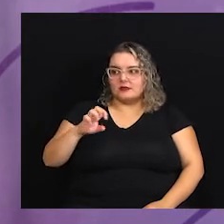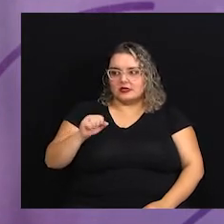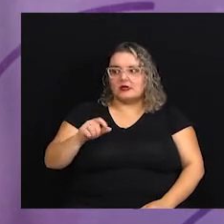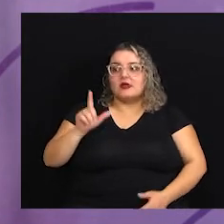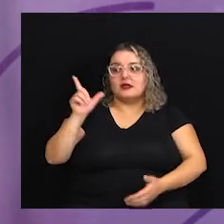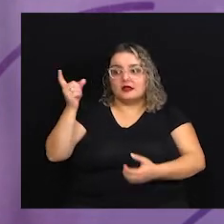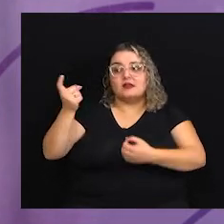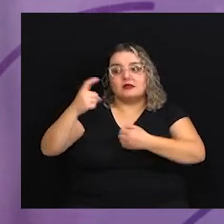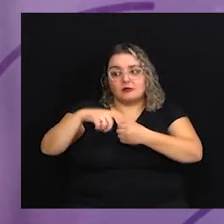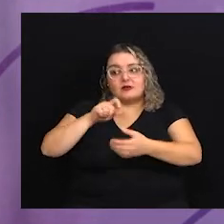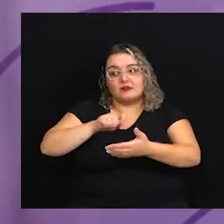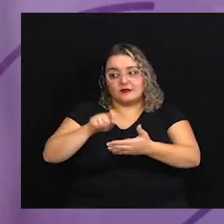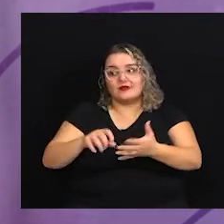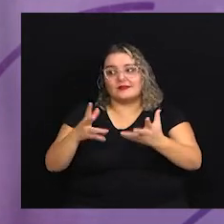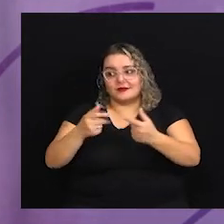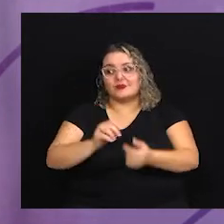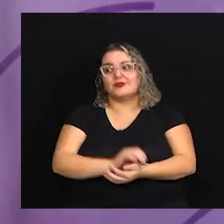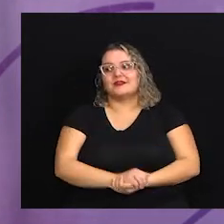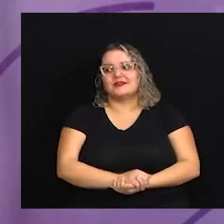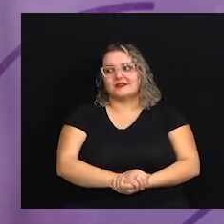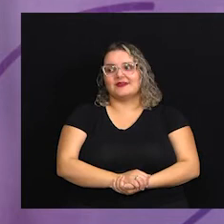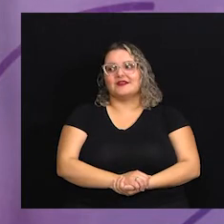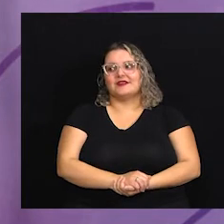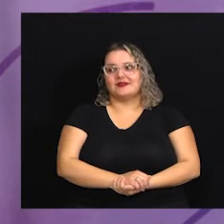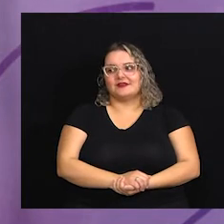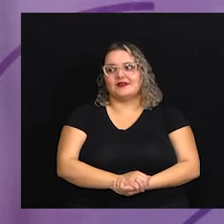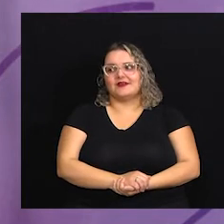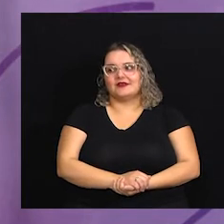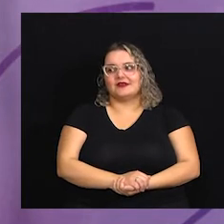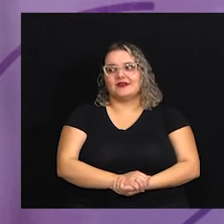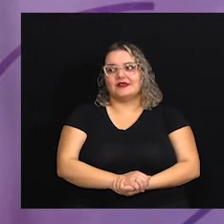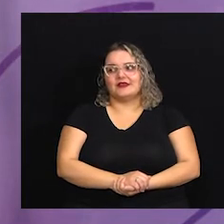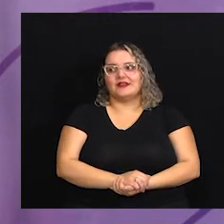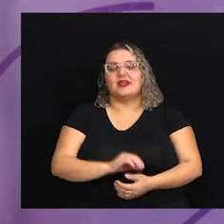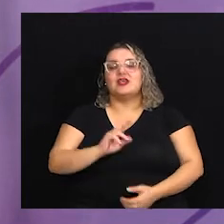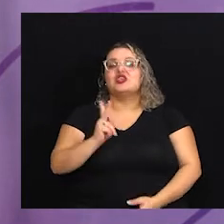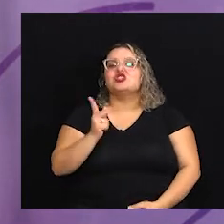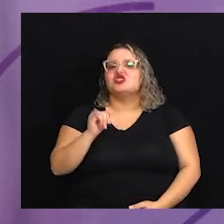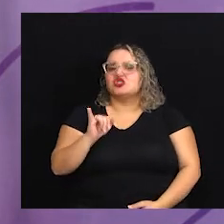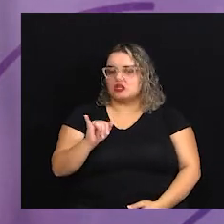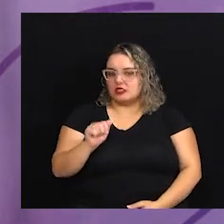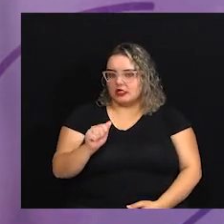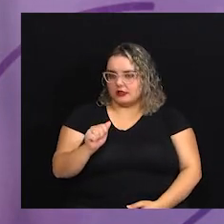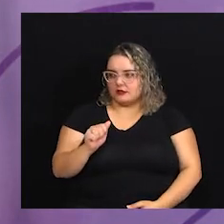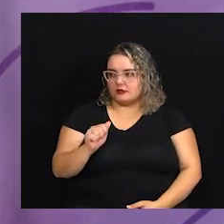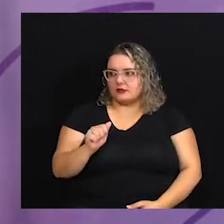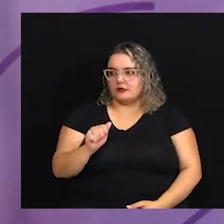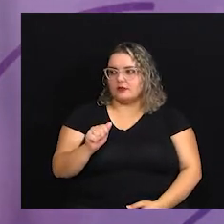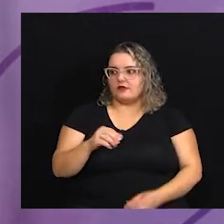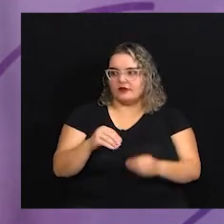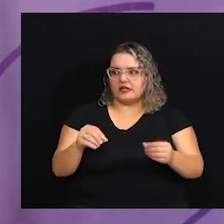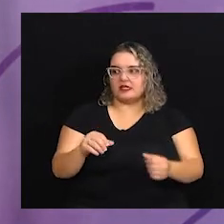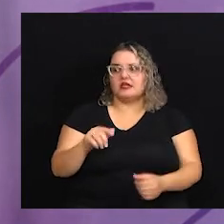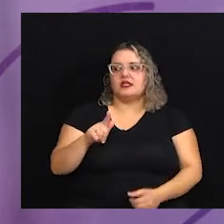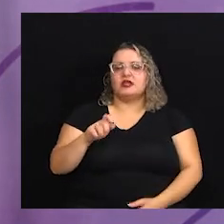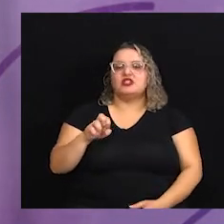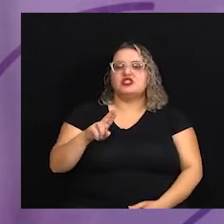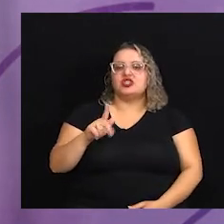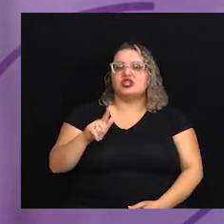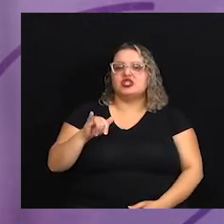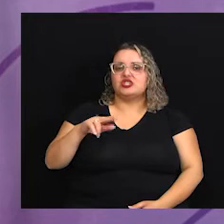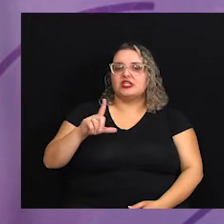também, se você quiser. Depois eu vou voltar aqui e anotar tudo. Qualquer coisa me pede. chia, farinha de